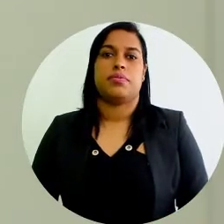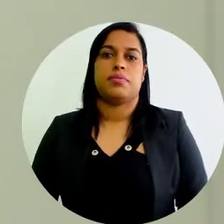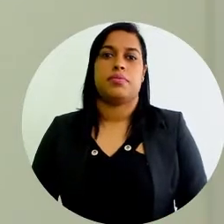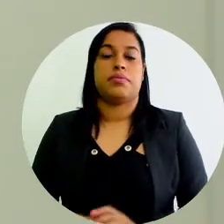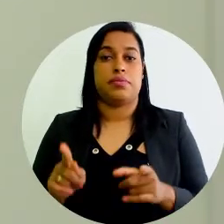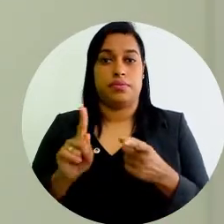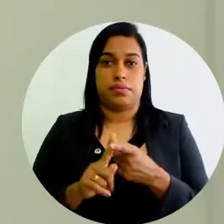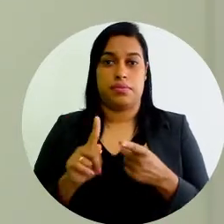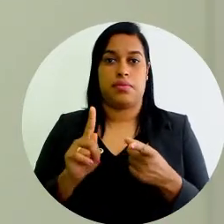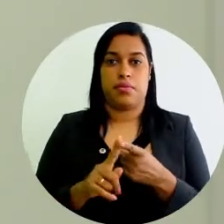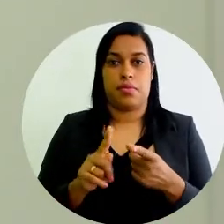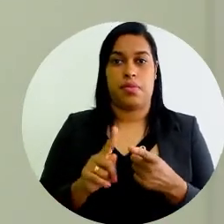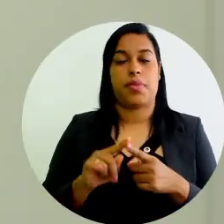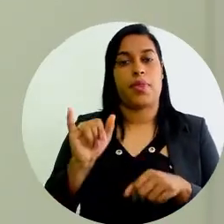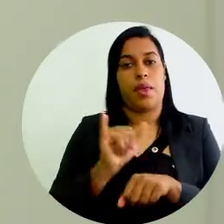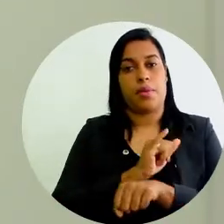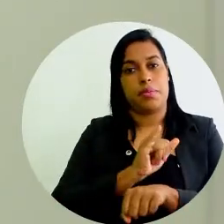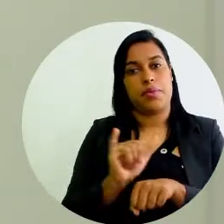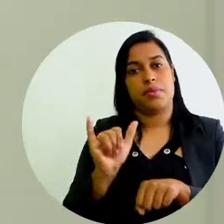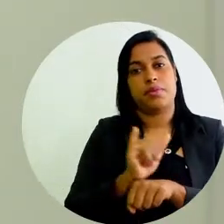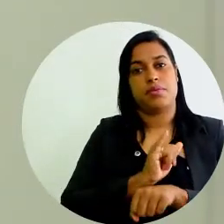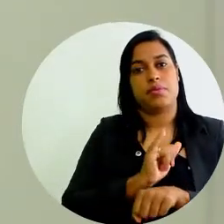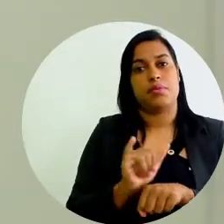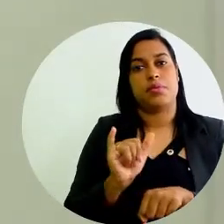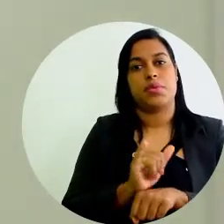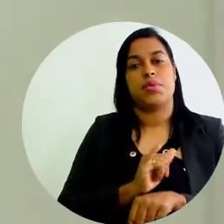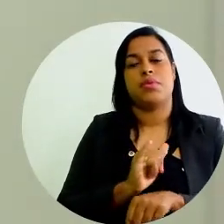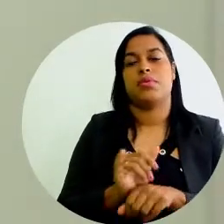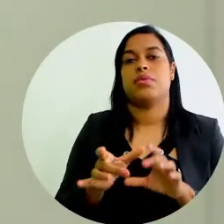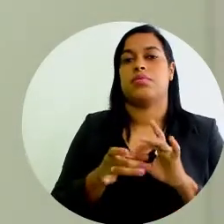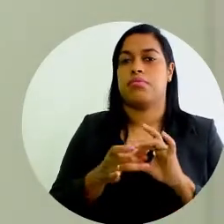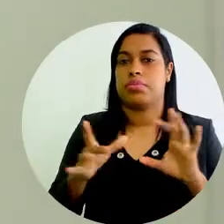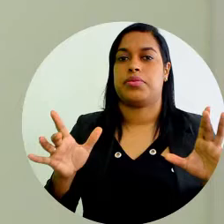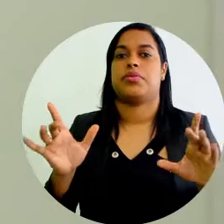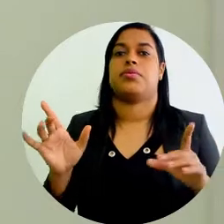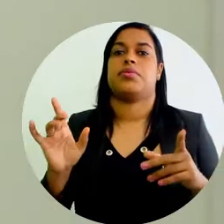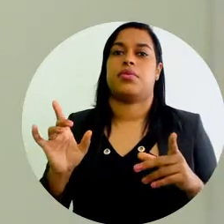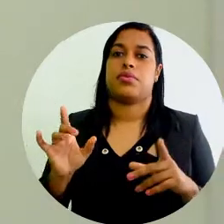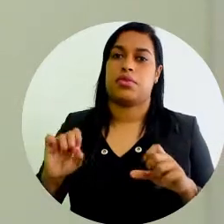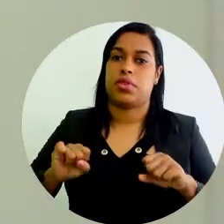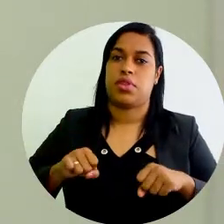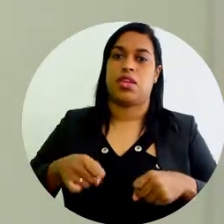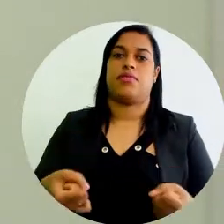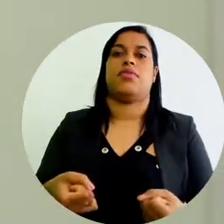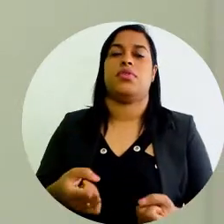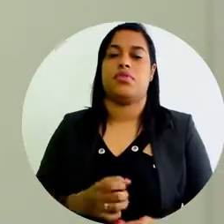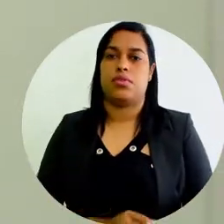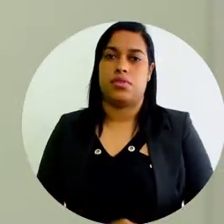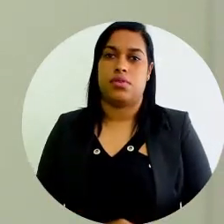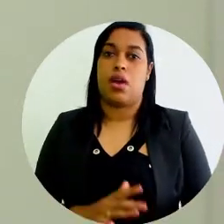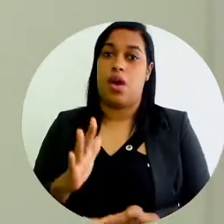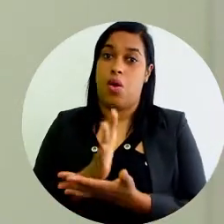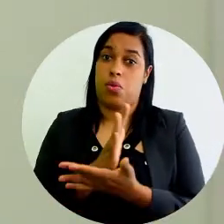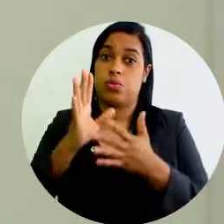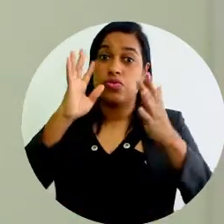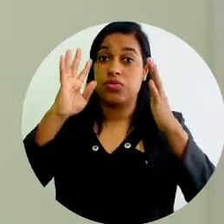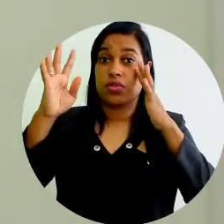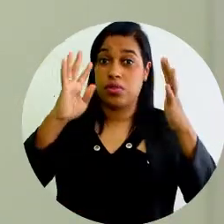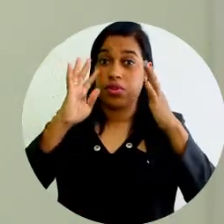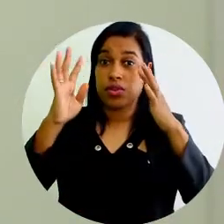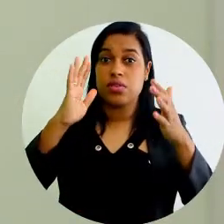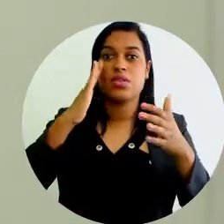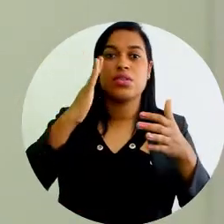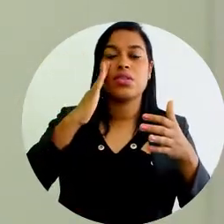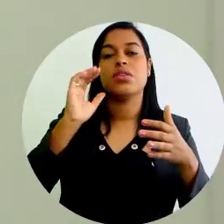formas. E também é um instrumento de liberdade e de defesa.